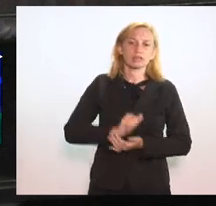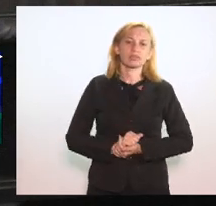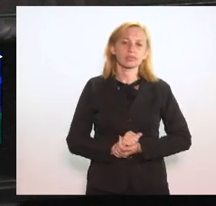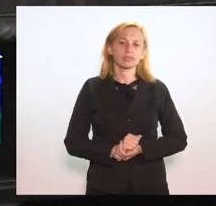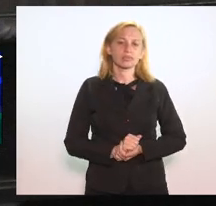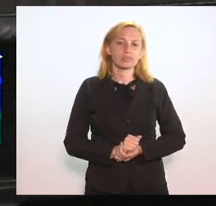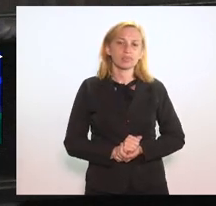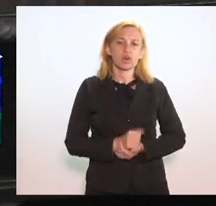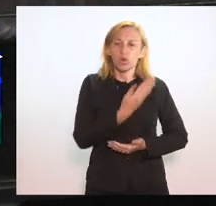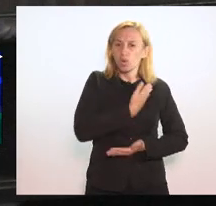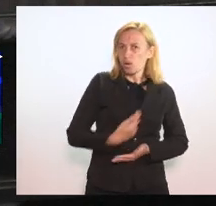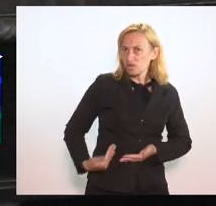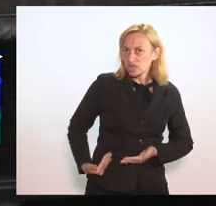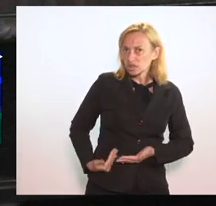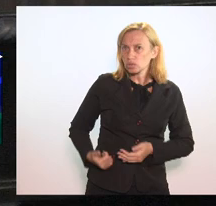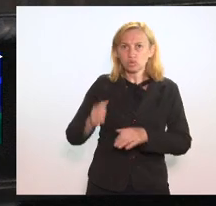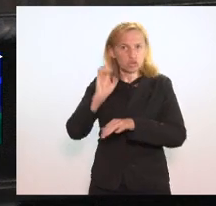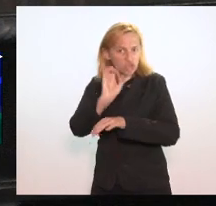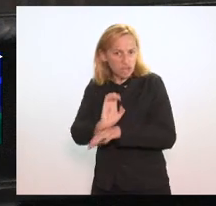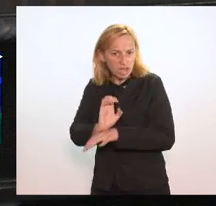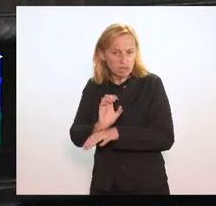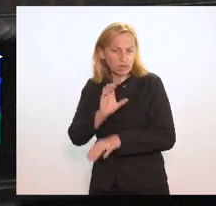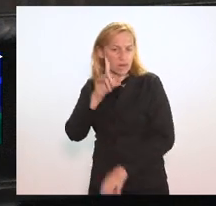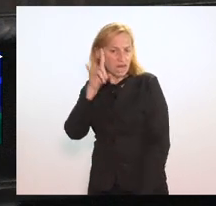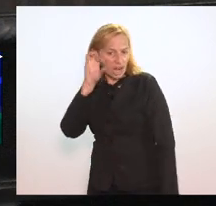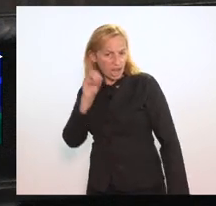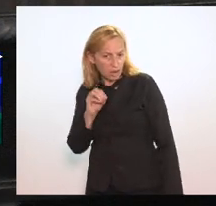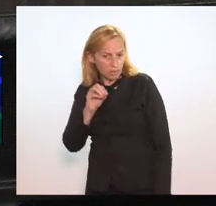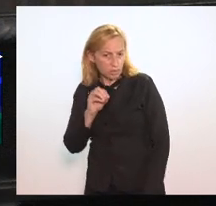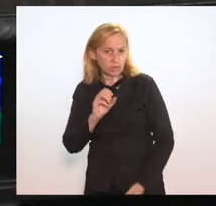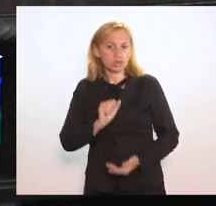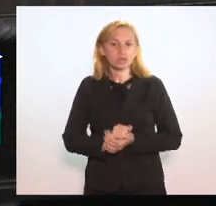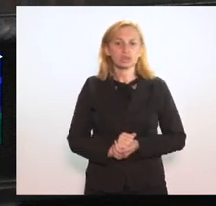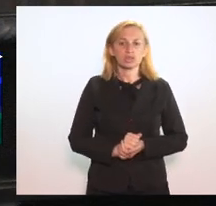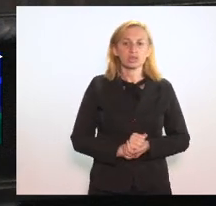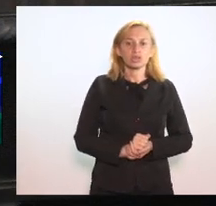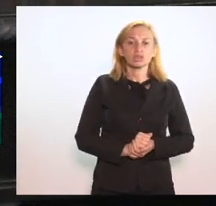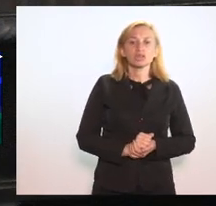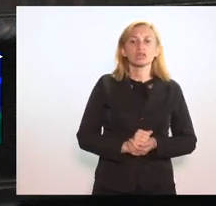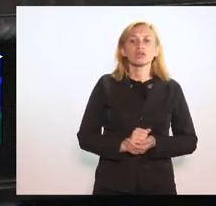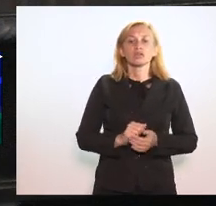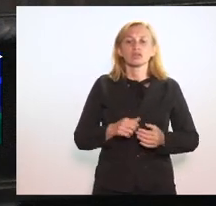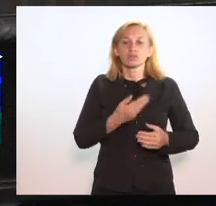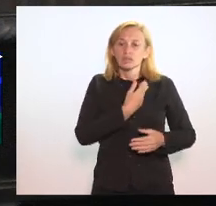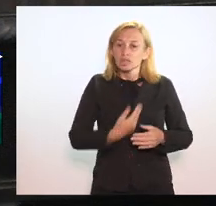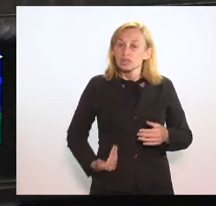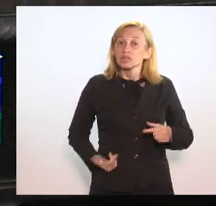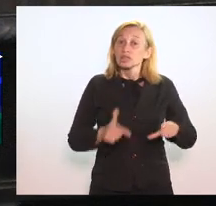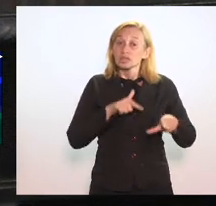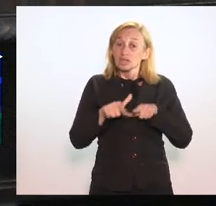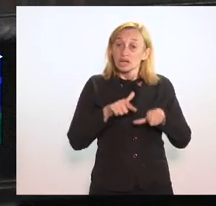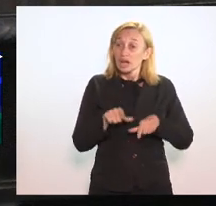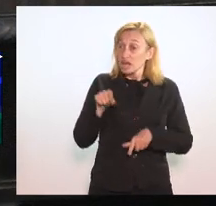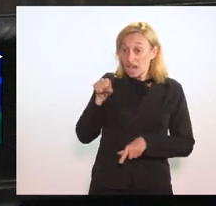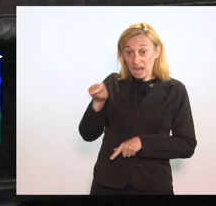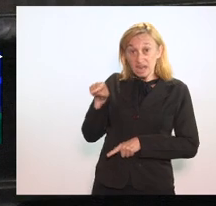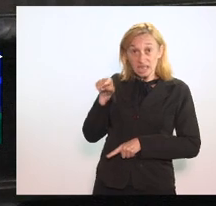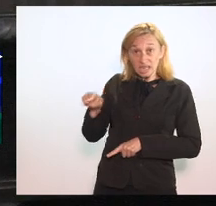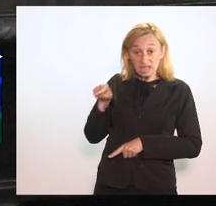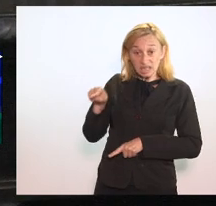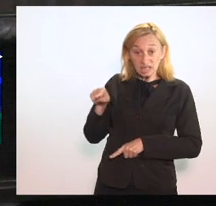o governador do Estado Cláudio Castro governador em exercício está aí